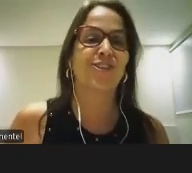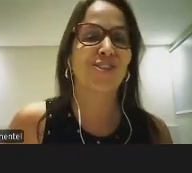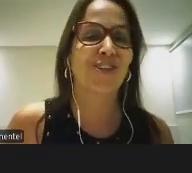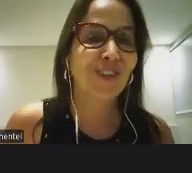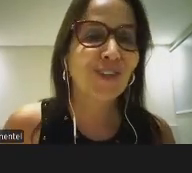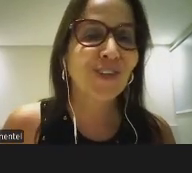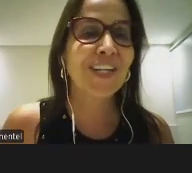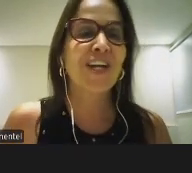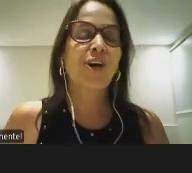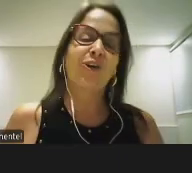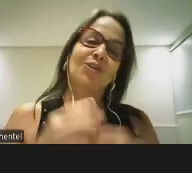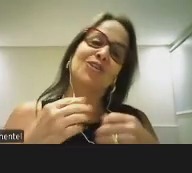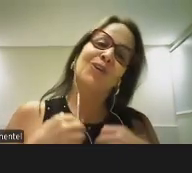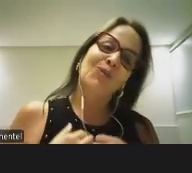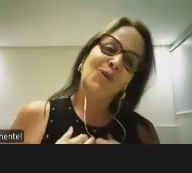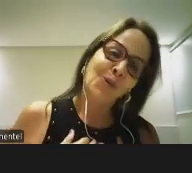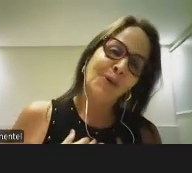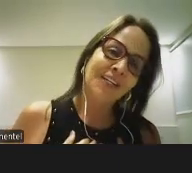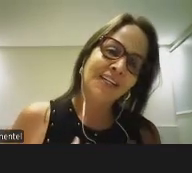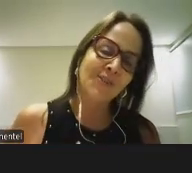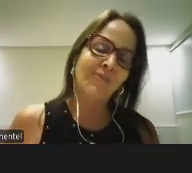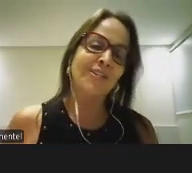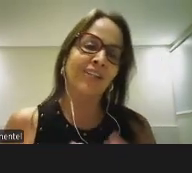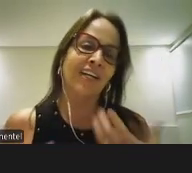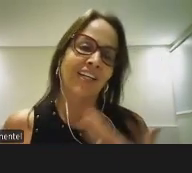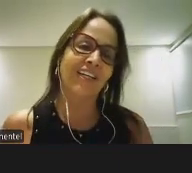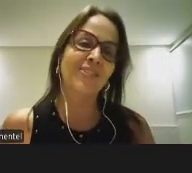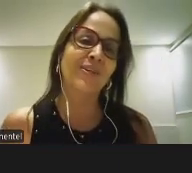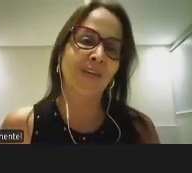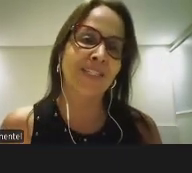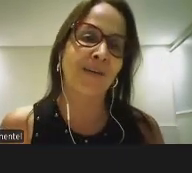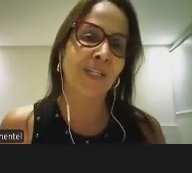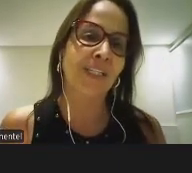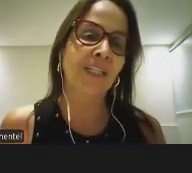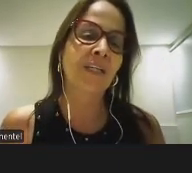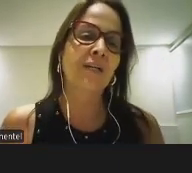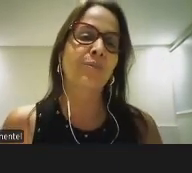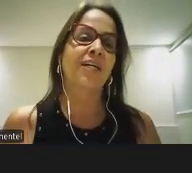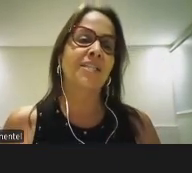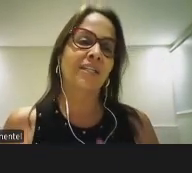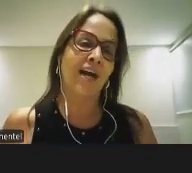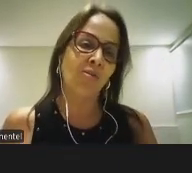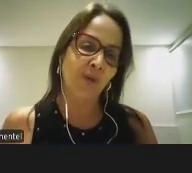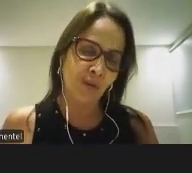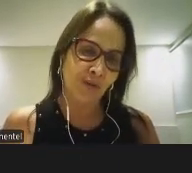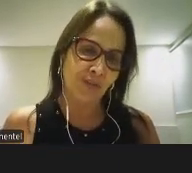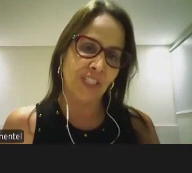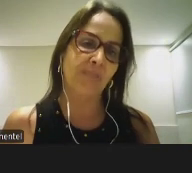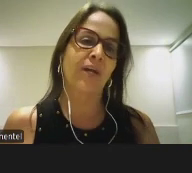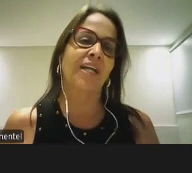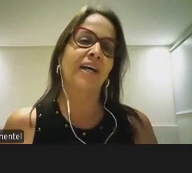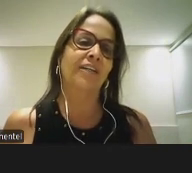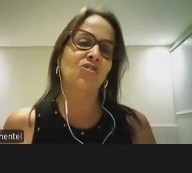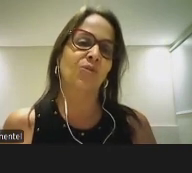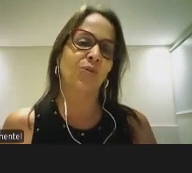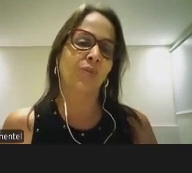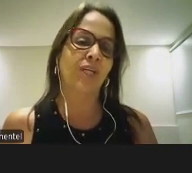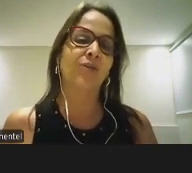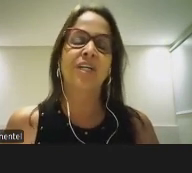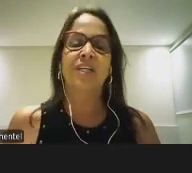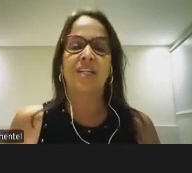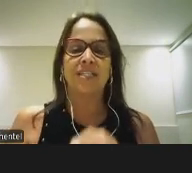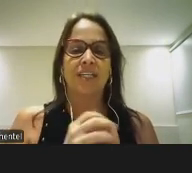suas funções noturnas. Hoje eu tenho culpa nisso, mas eu te agradeço imensamente por aceitar o meu convite para estar aqui